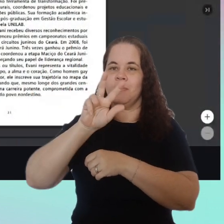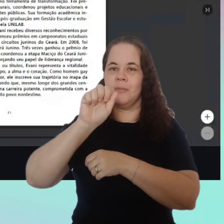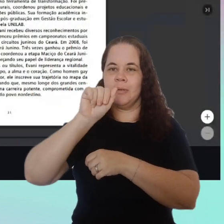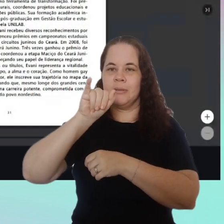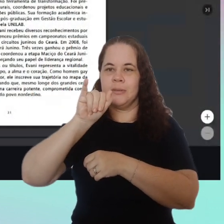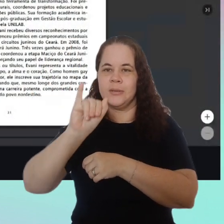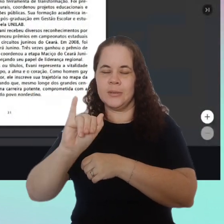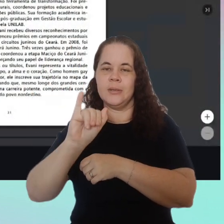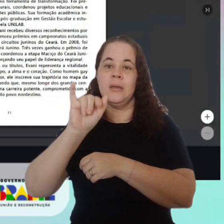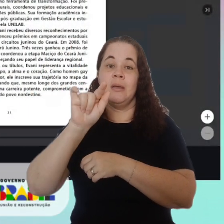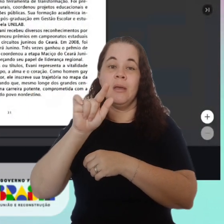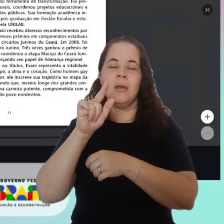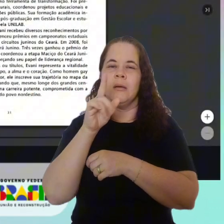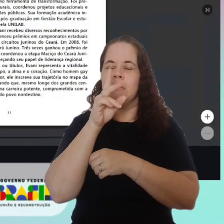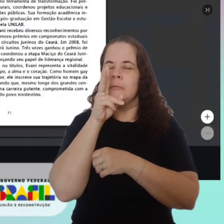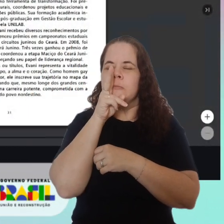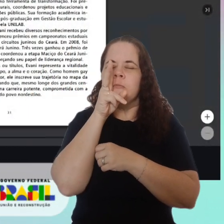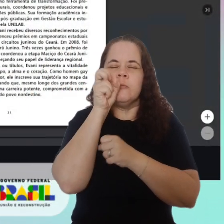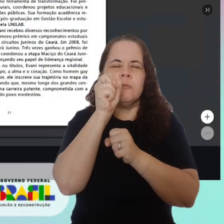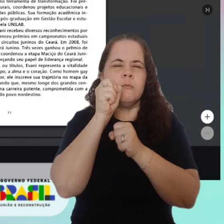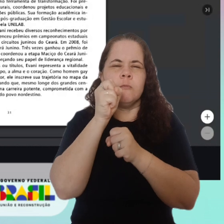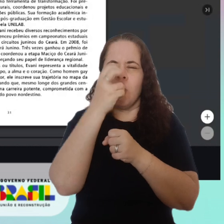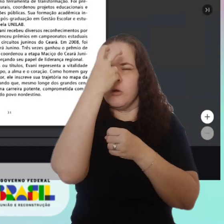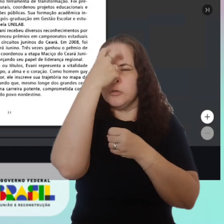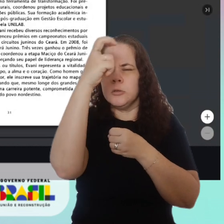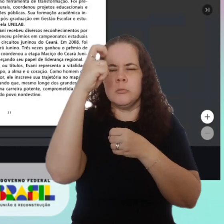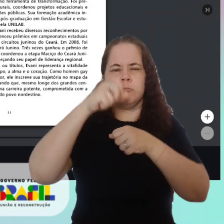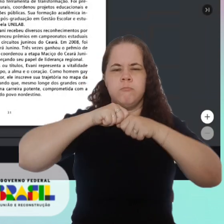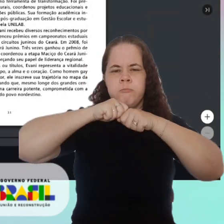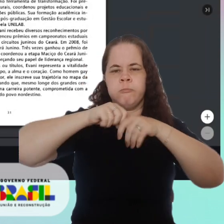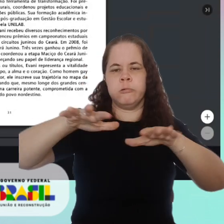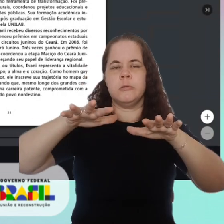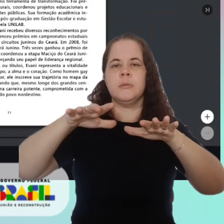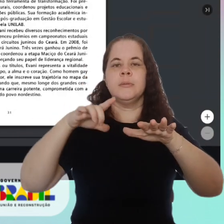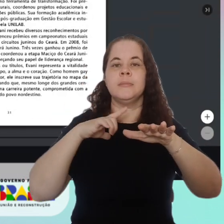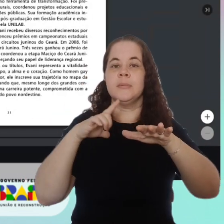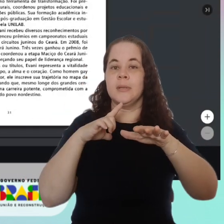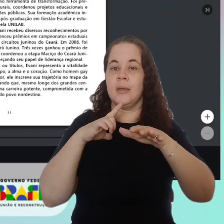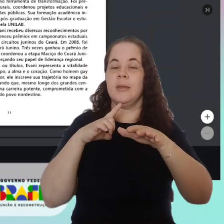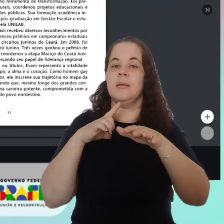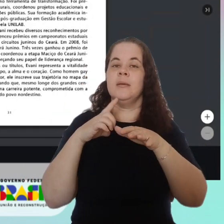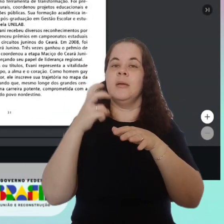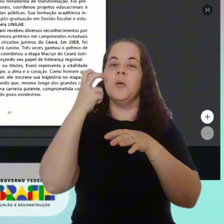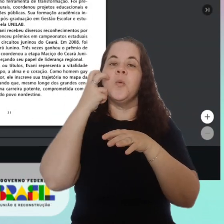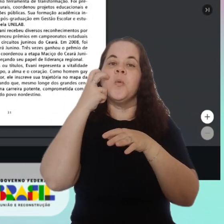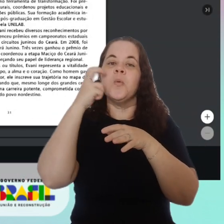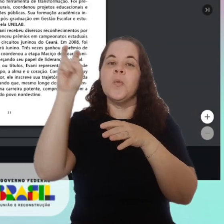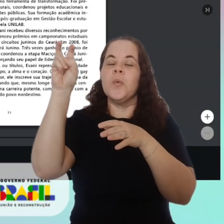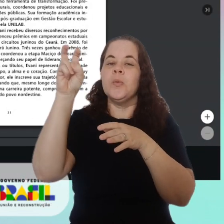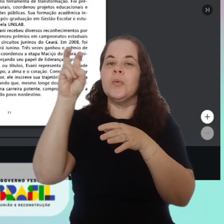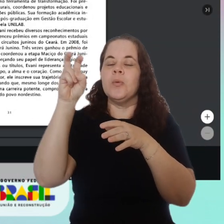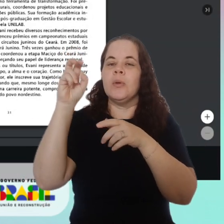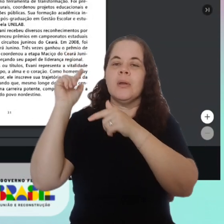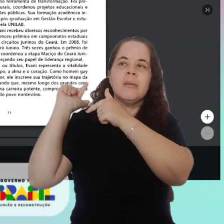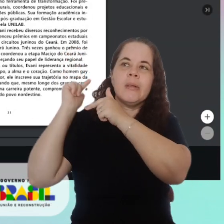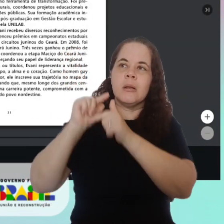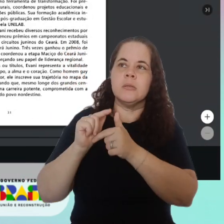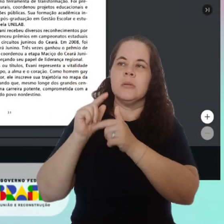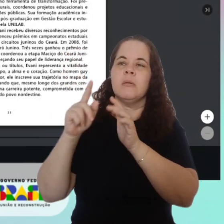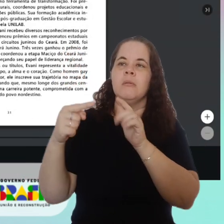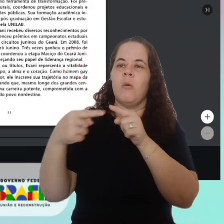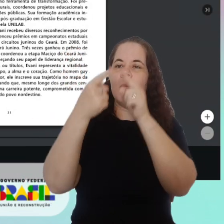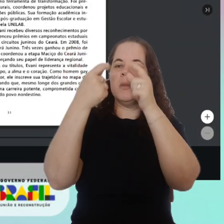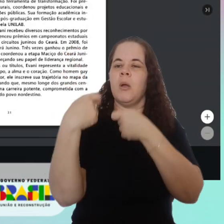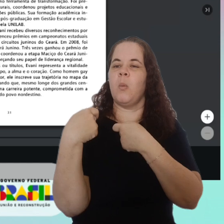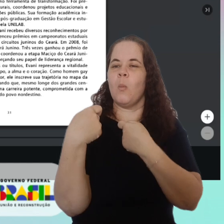um grande articulador cultural, né? Que tem sua origem na cultura popular tradicional das